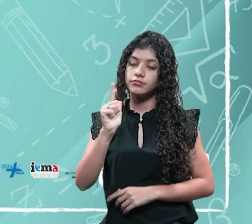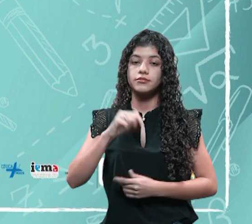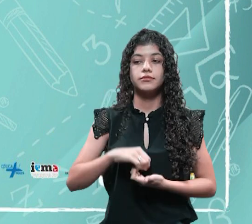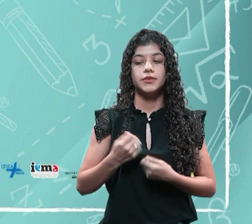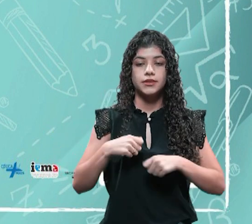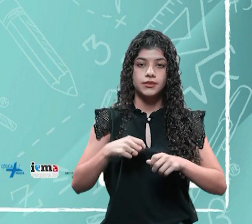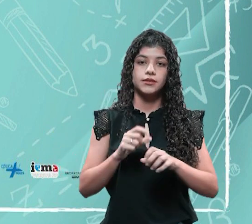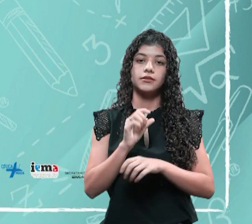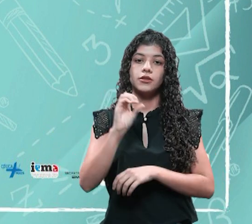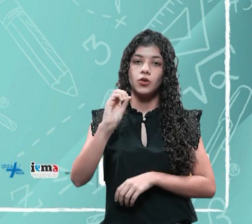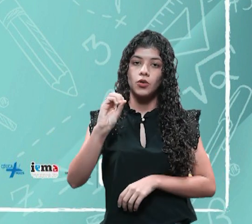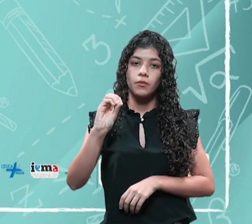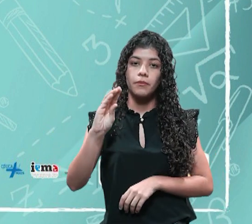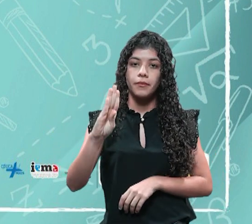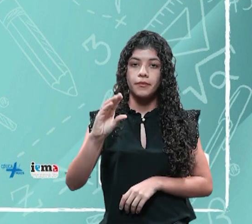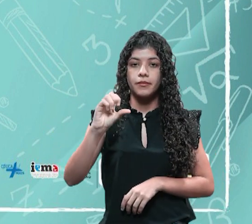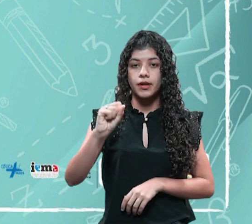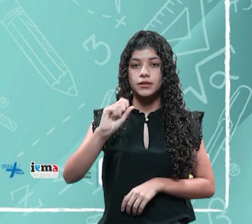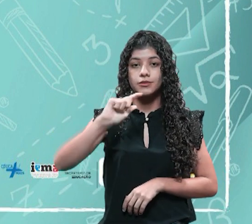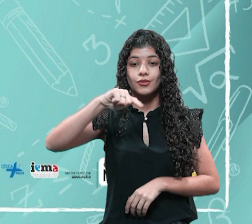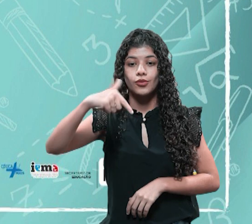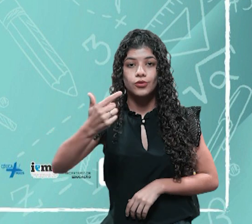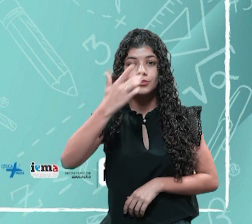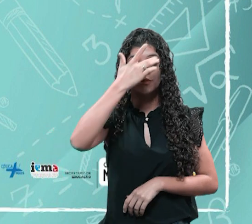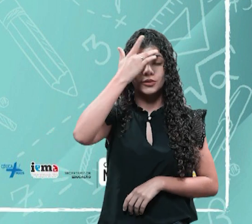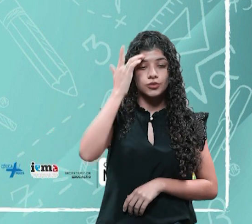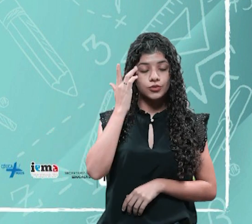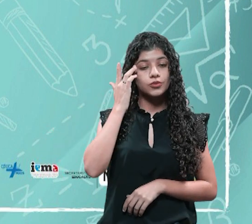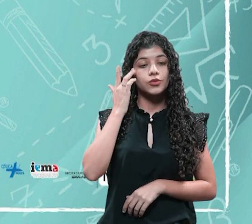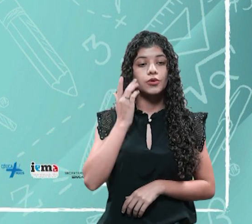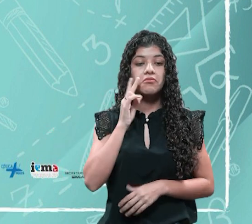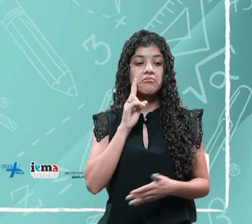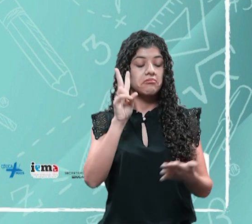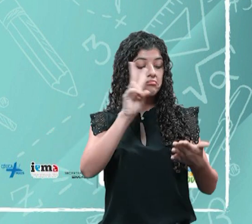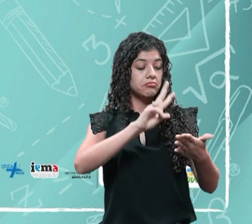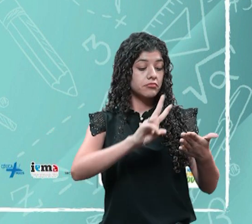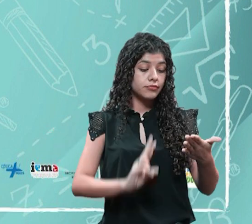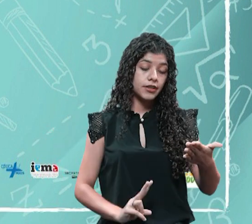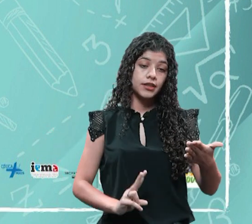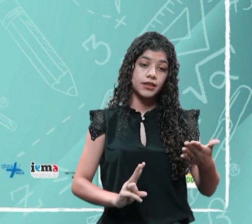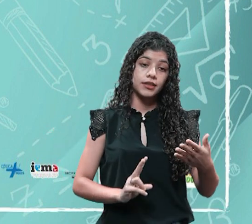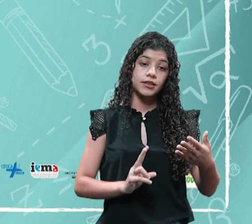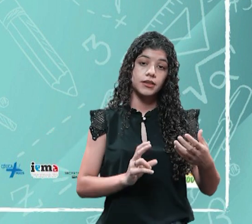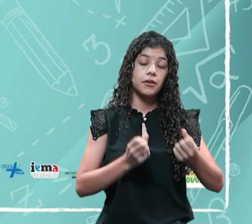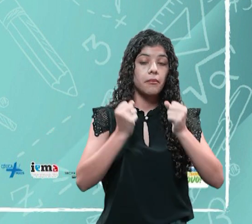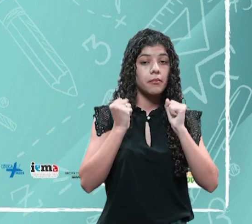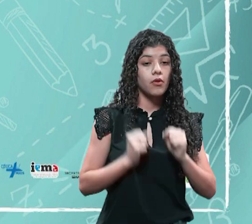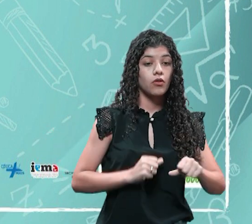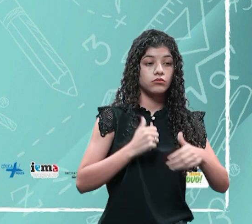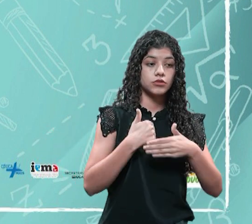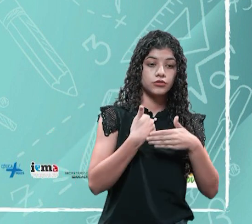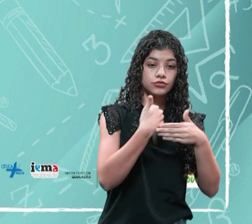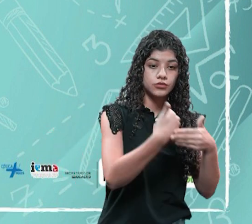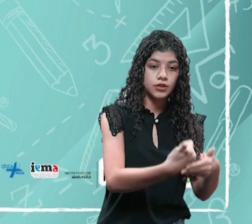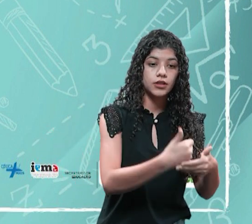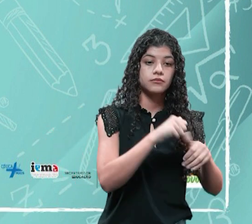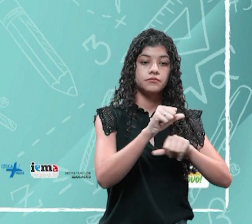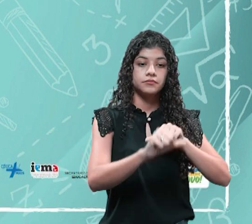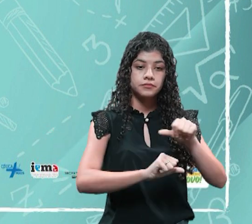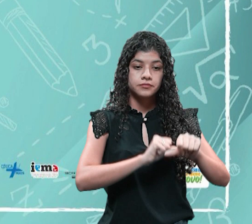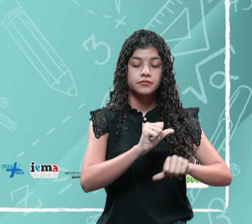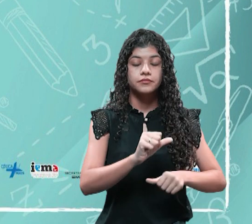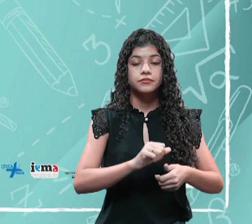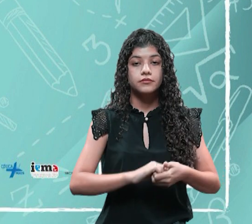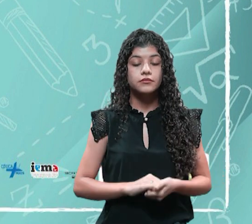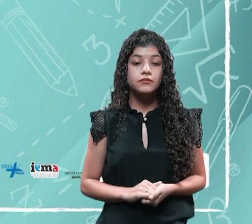a observação, né? Para que a outra pessoa da outra atividade olhe e possa modificar alguma coisa, né? Acrescentar